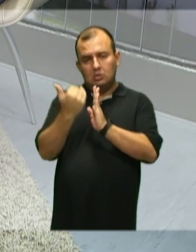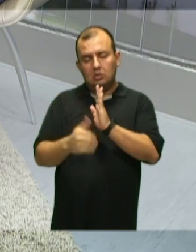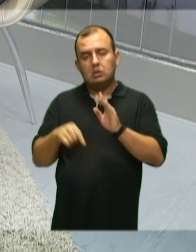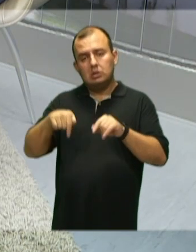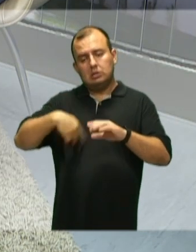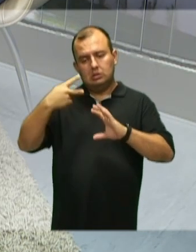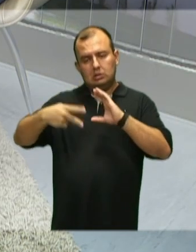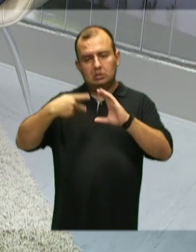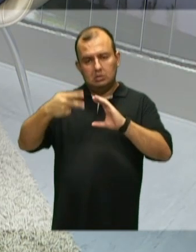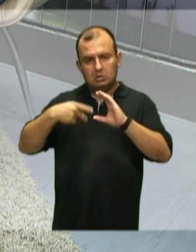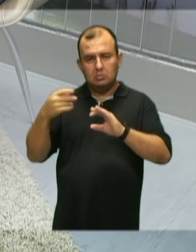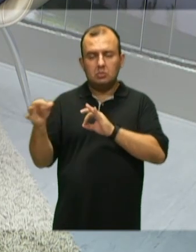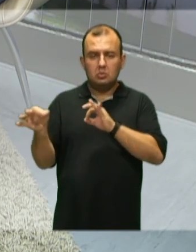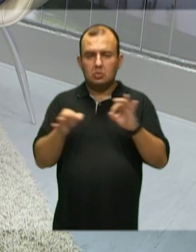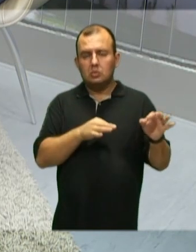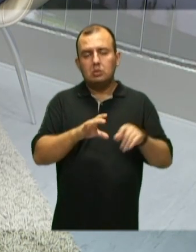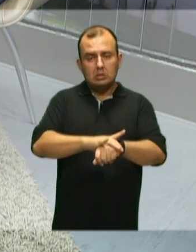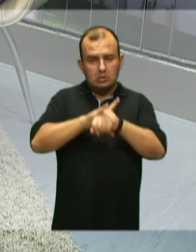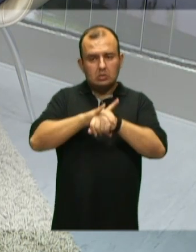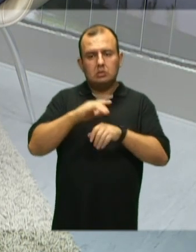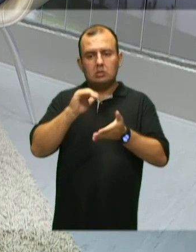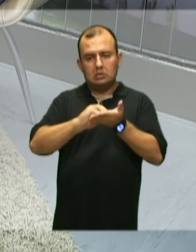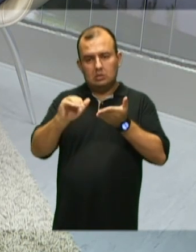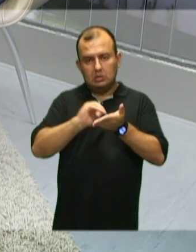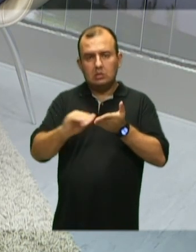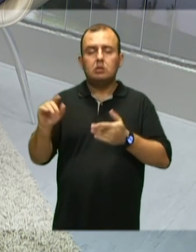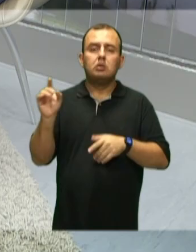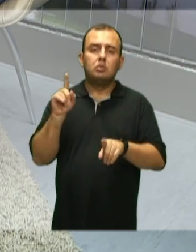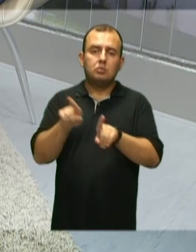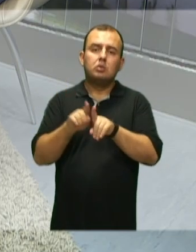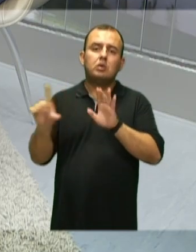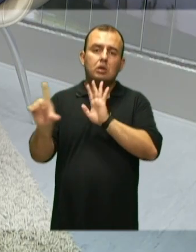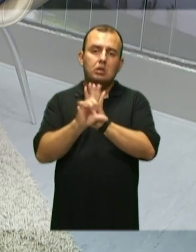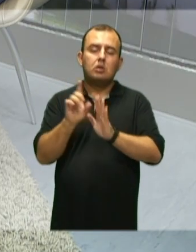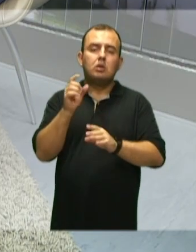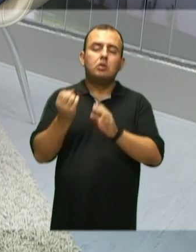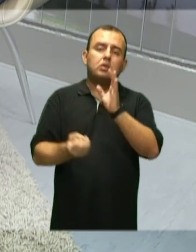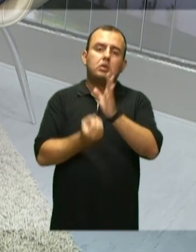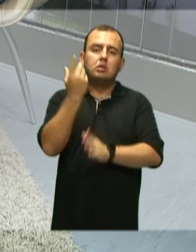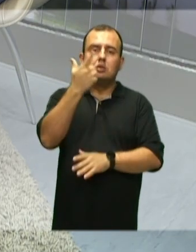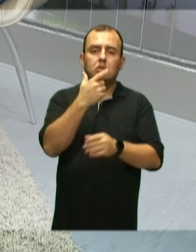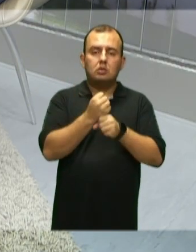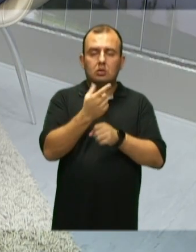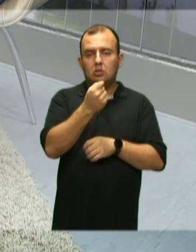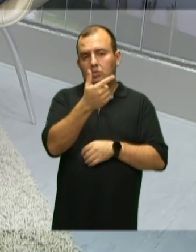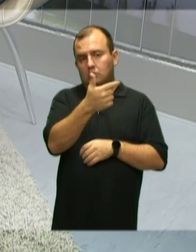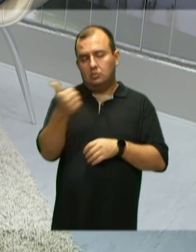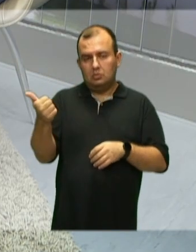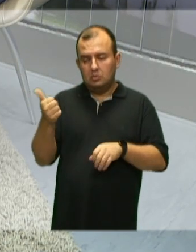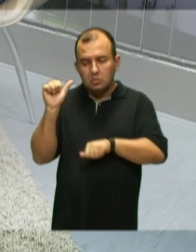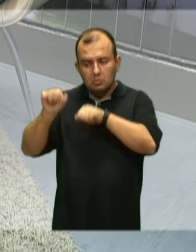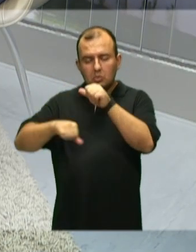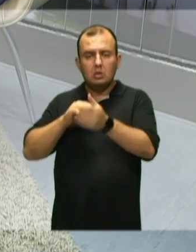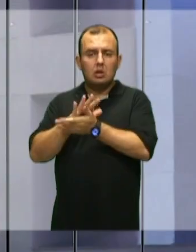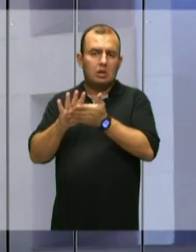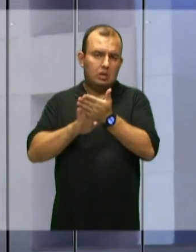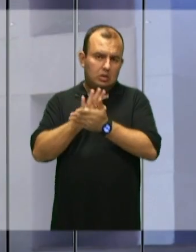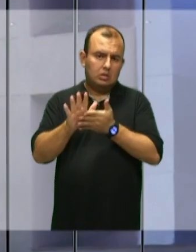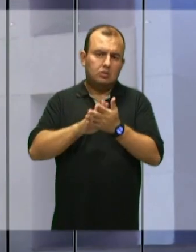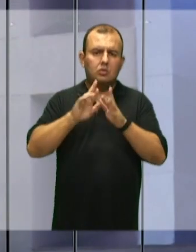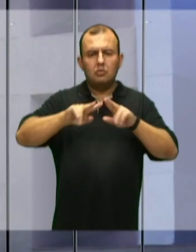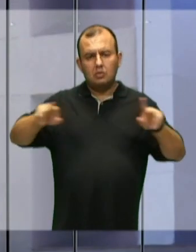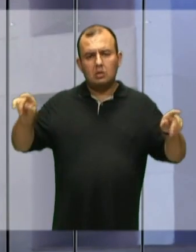também trazer essa segurança paraa secretaria tanto que a lei foi criada em 2021 e nós não fizemos nenhuma modificação Porque ela foi feita várias